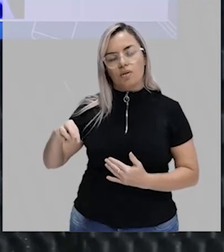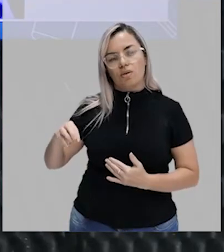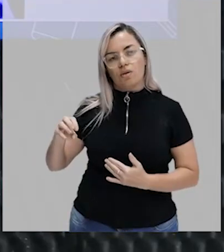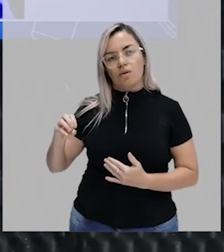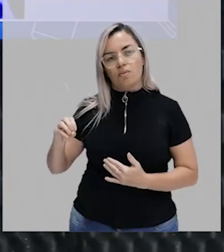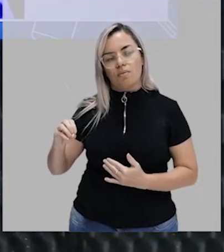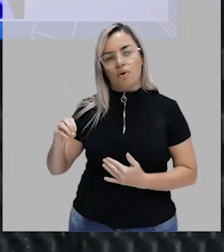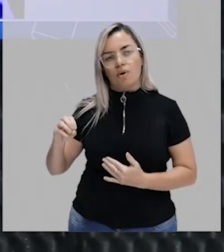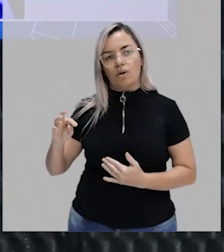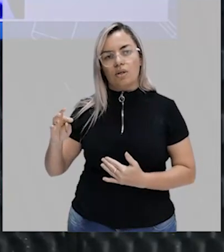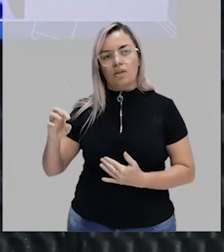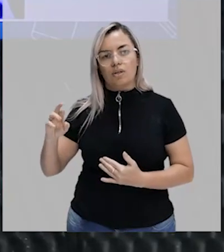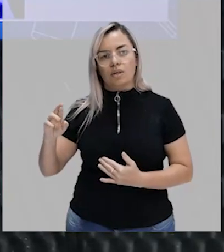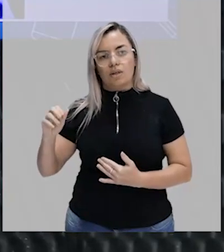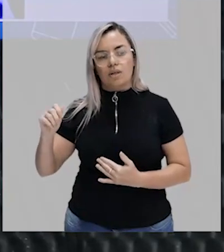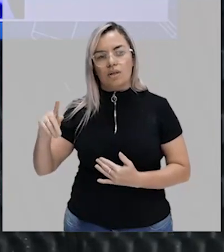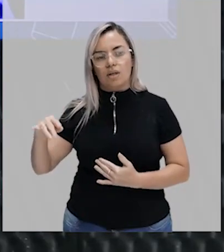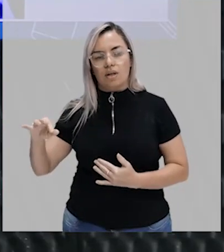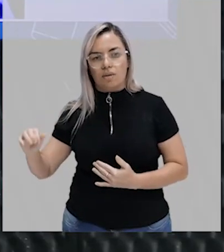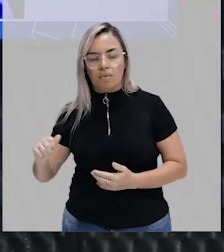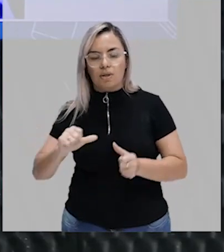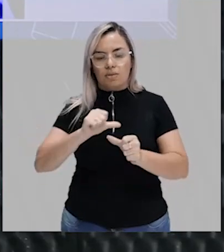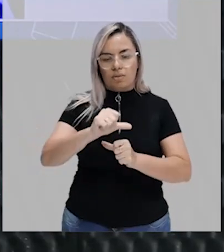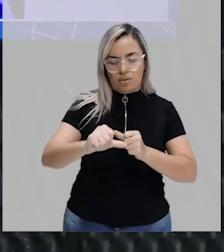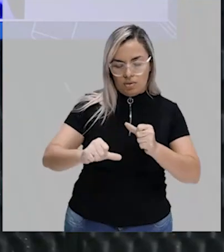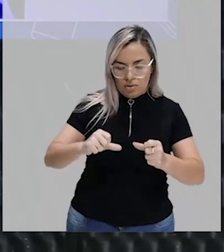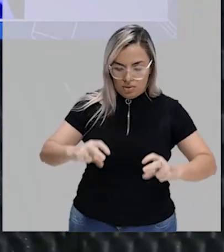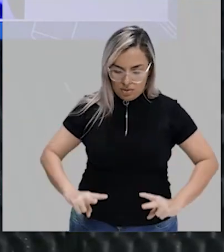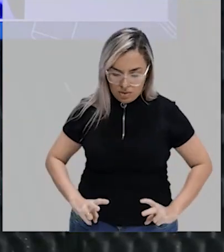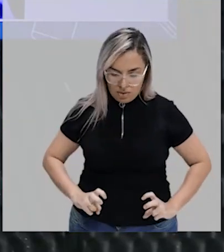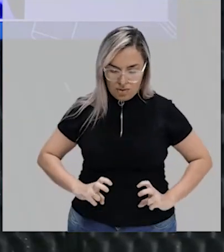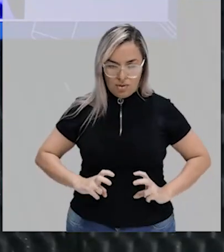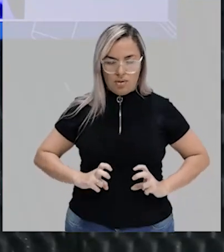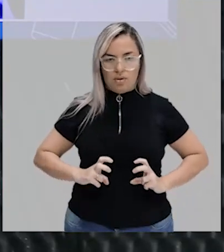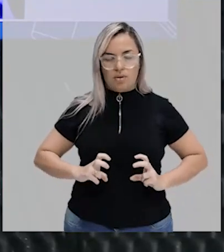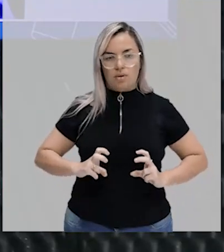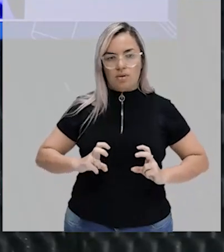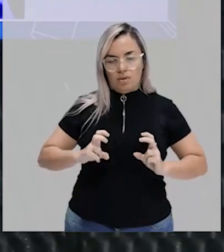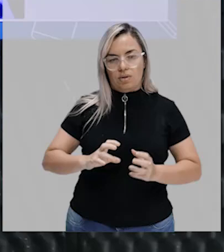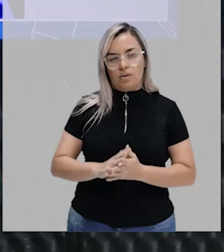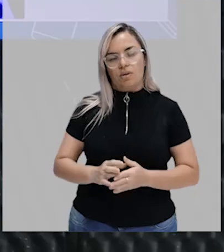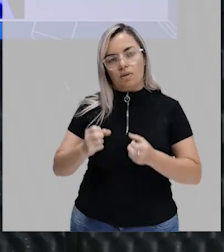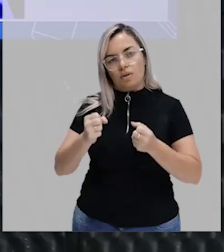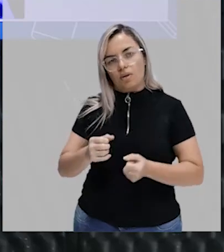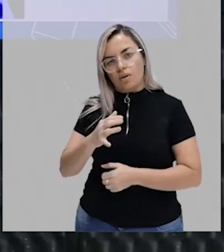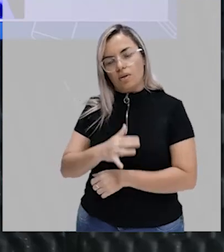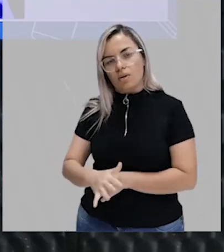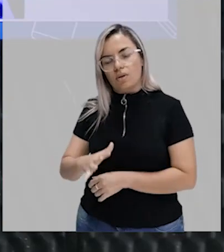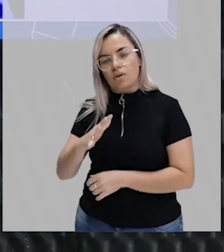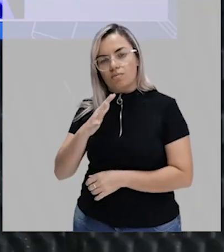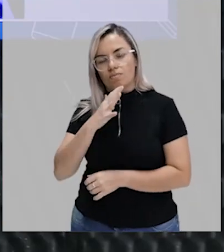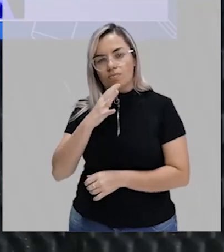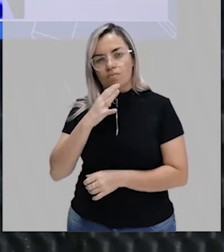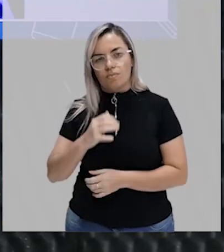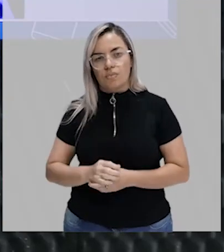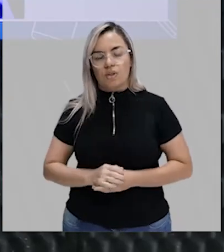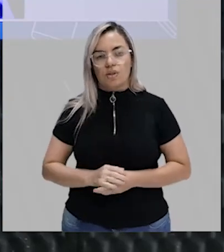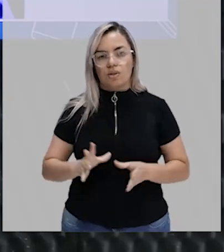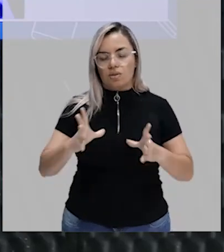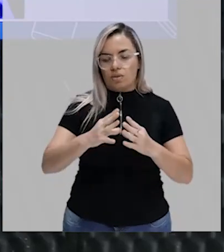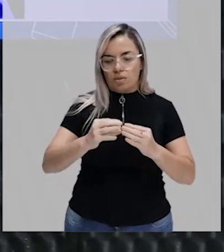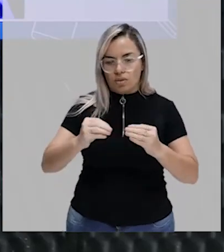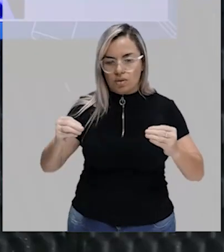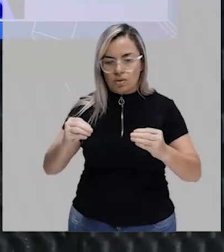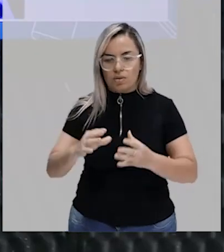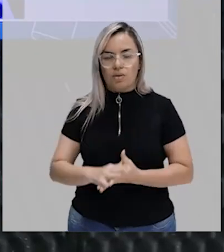material genético da célula cancerígena para que ela possa ser reconhecida pelo sistema imunológico, para que ela possa ser destruída.